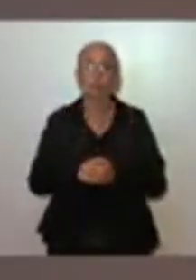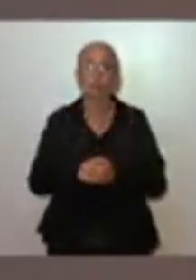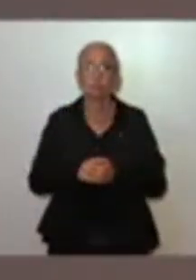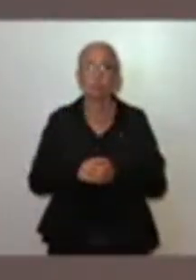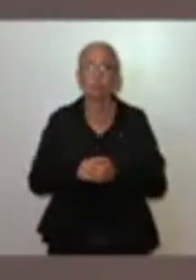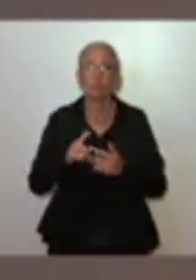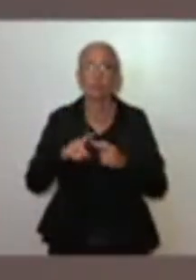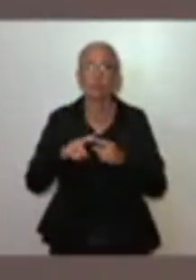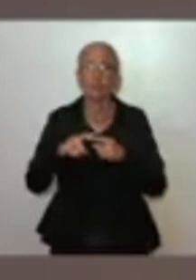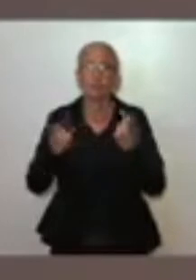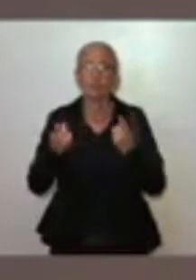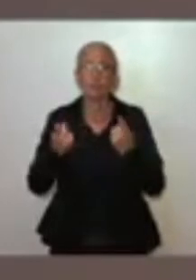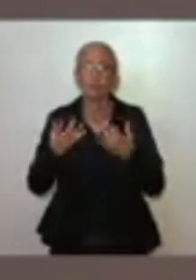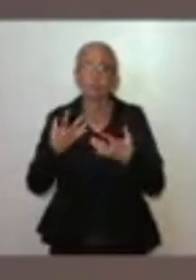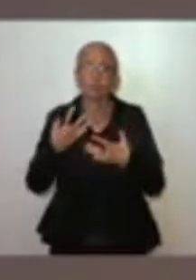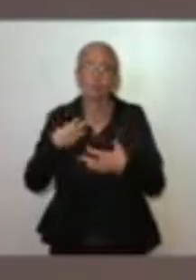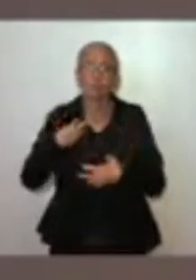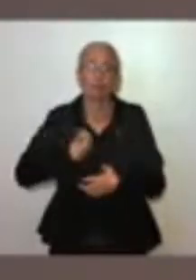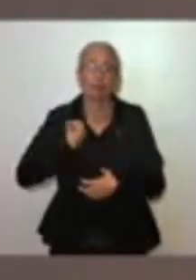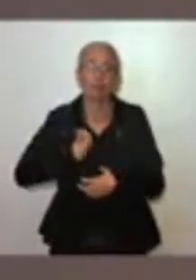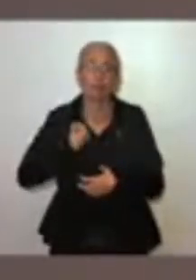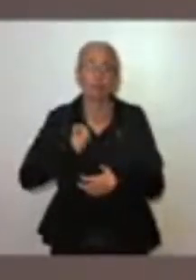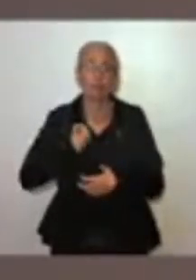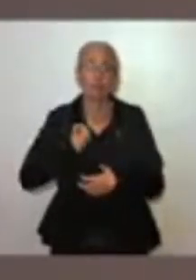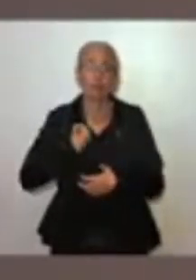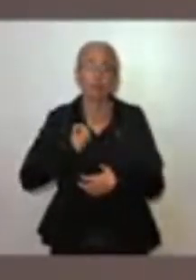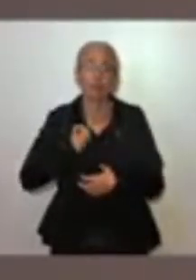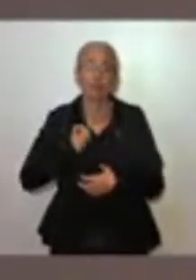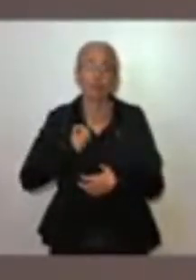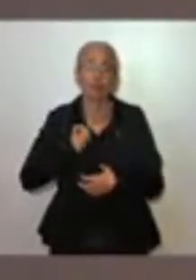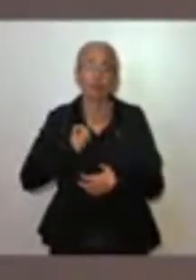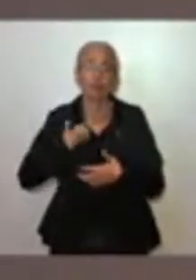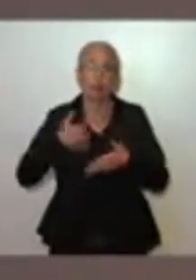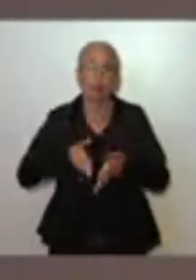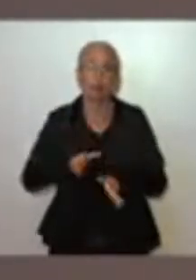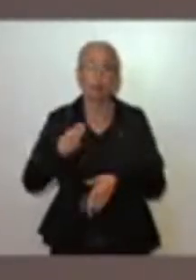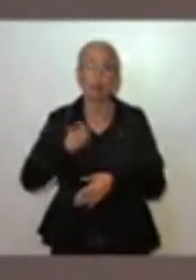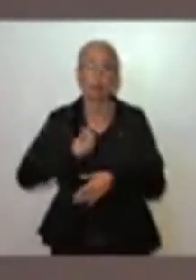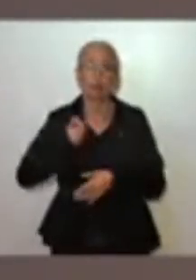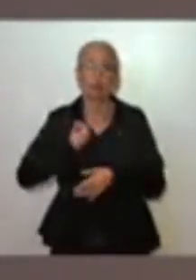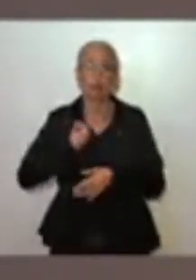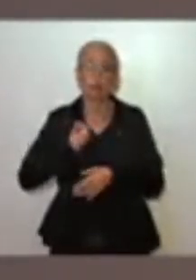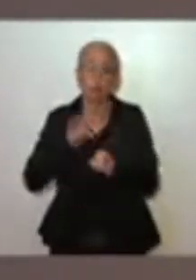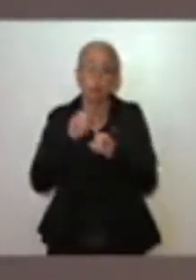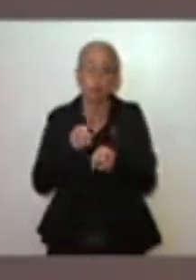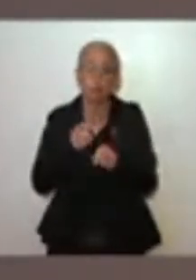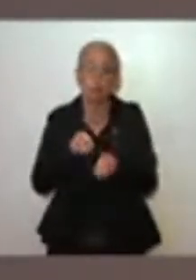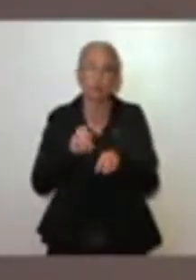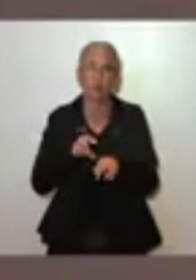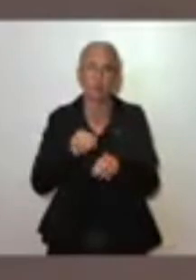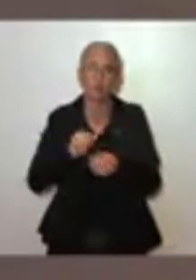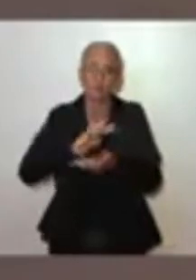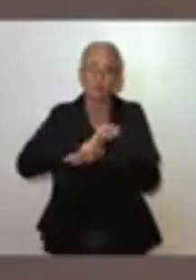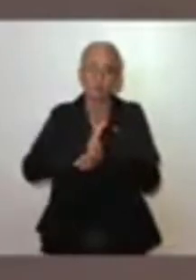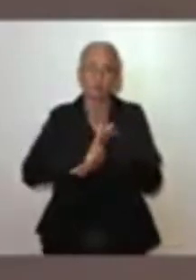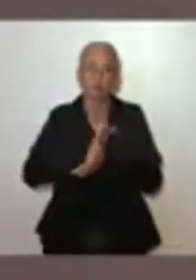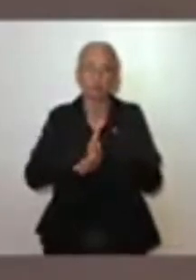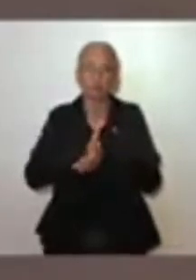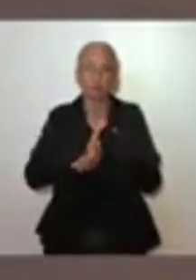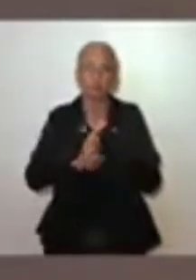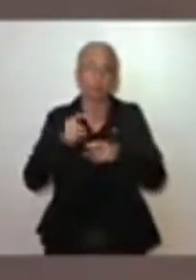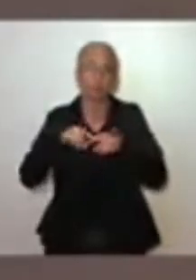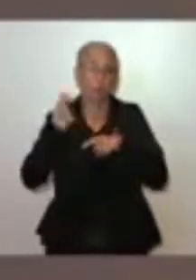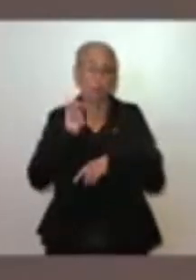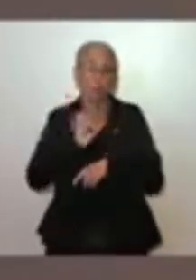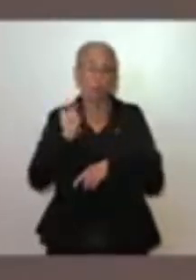é mais uma circunstância da vida uma um desígnio da criação discriminar alguém por ser